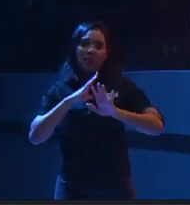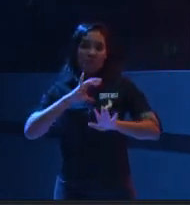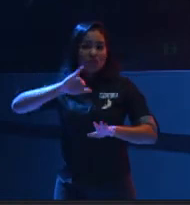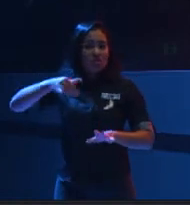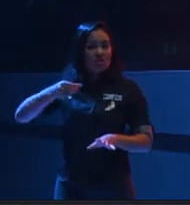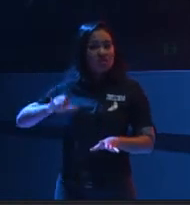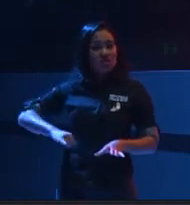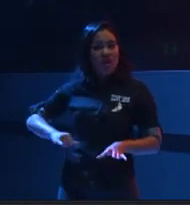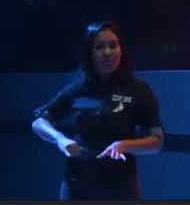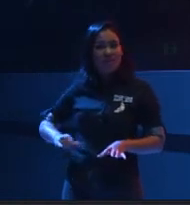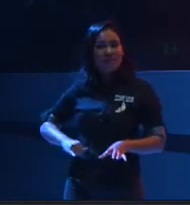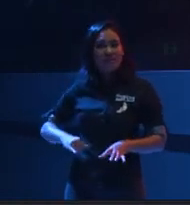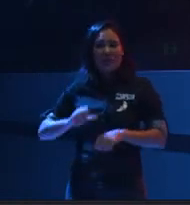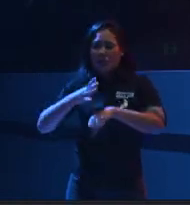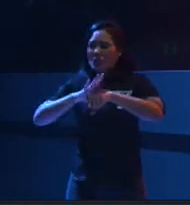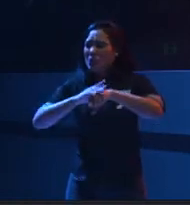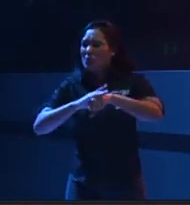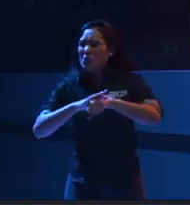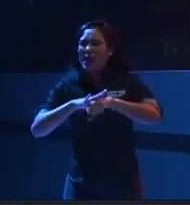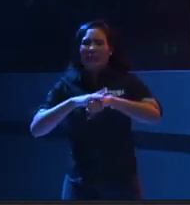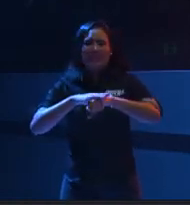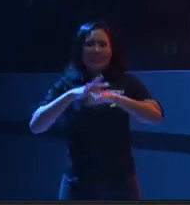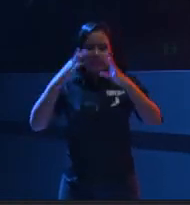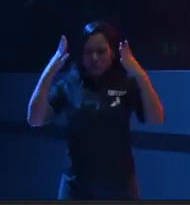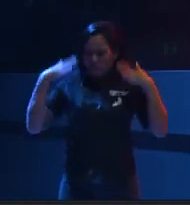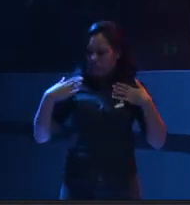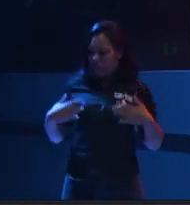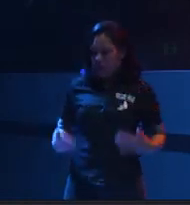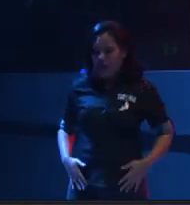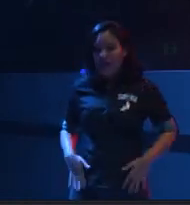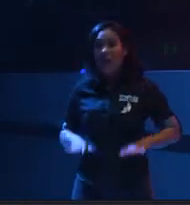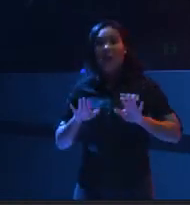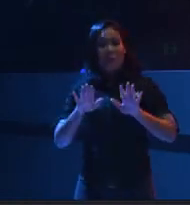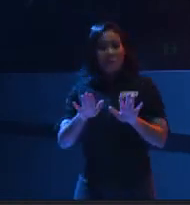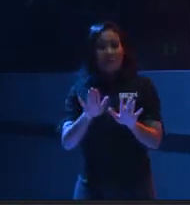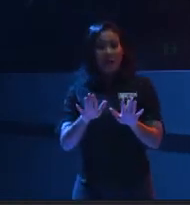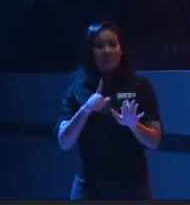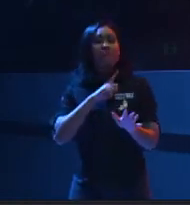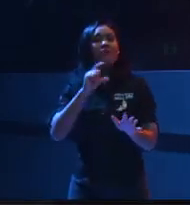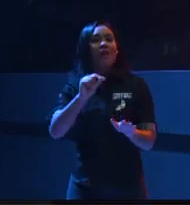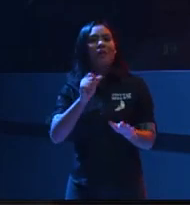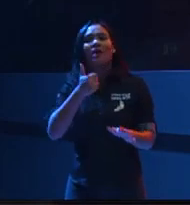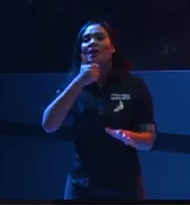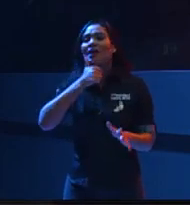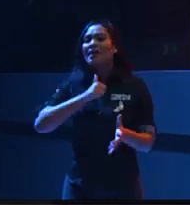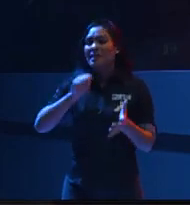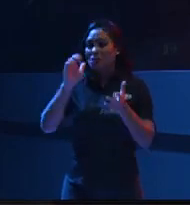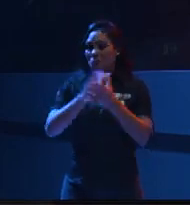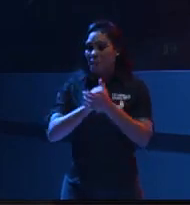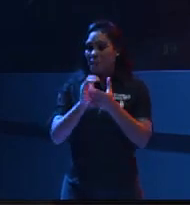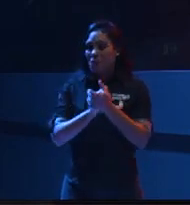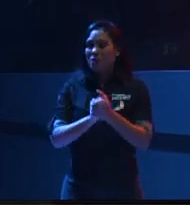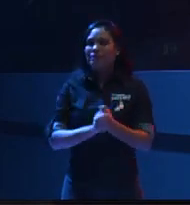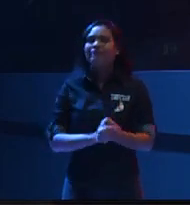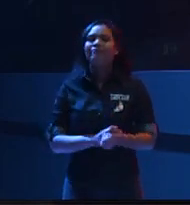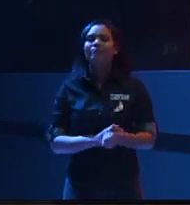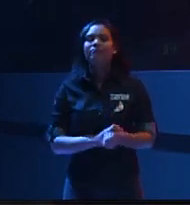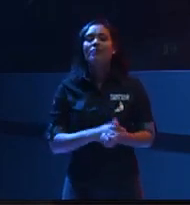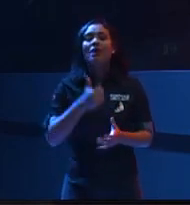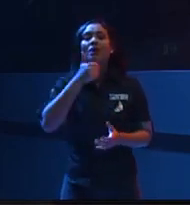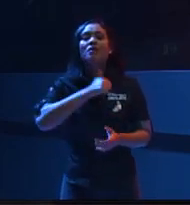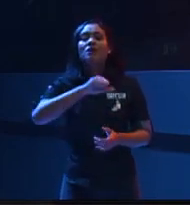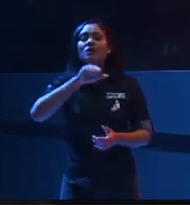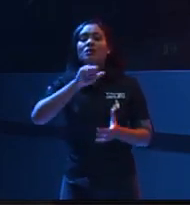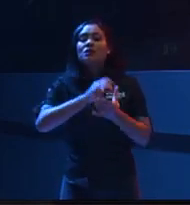uma esposa Poxa que bom a esposa se volta para joids você não tem mais